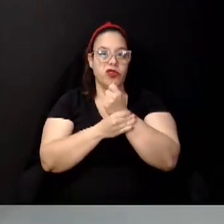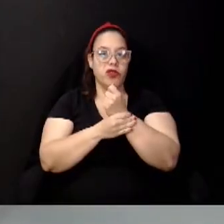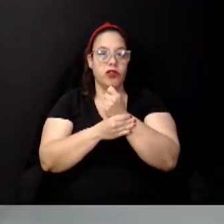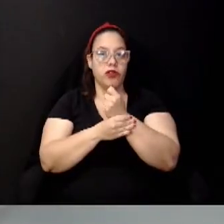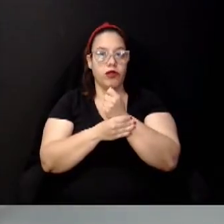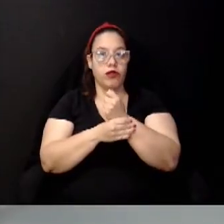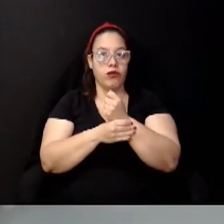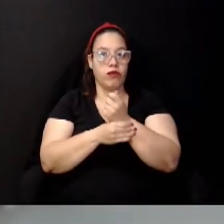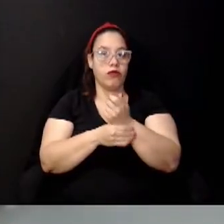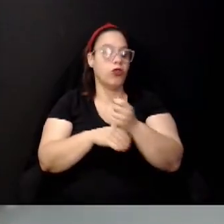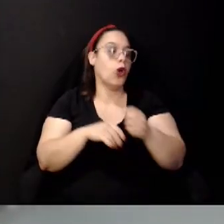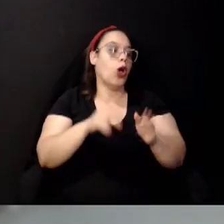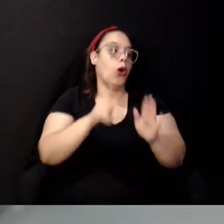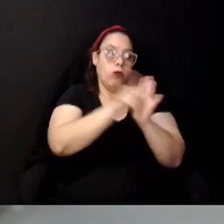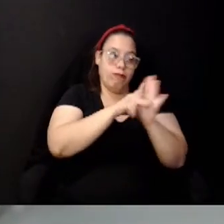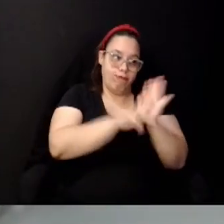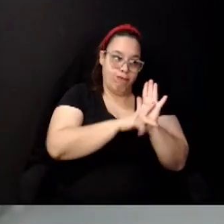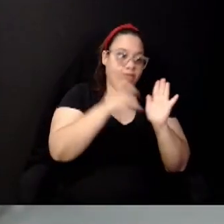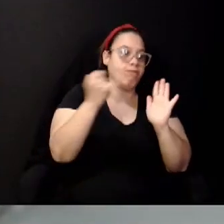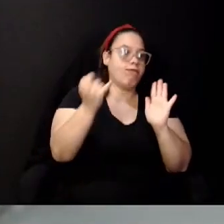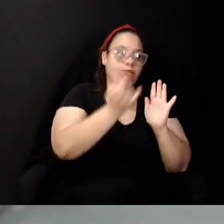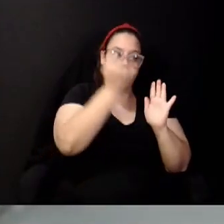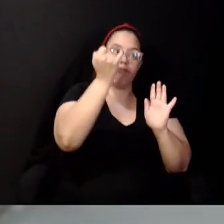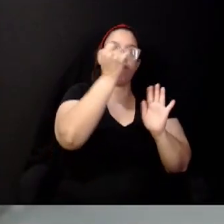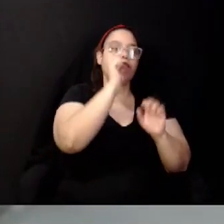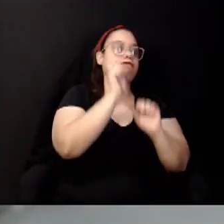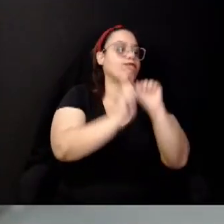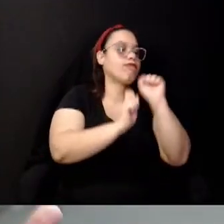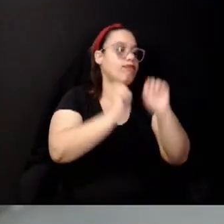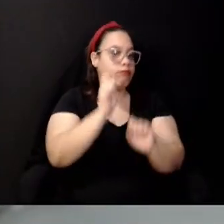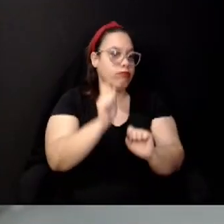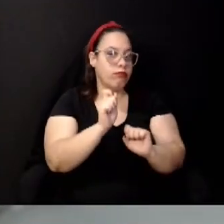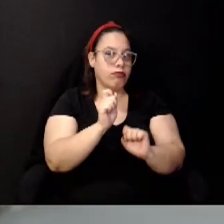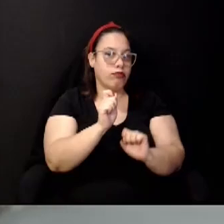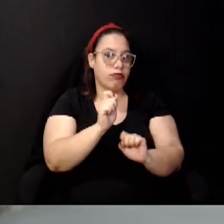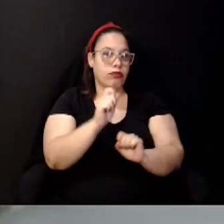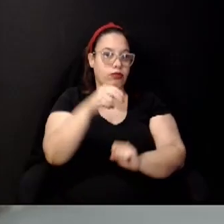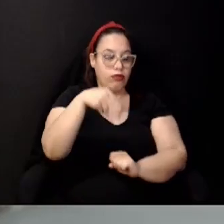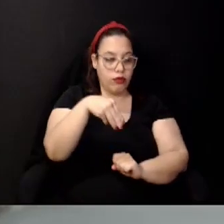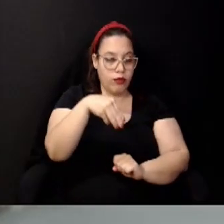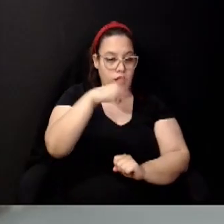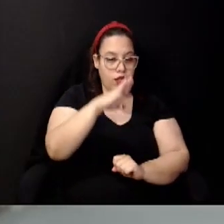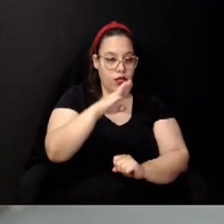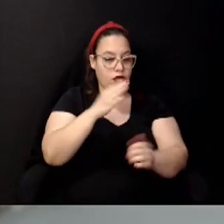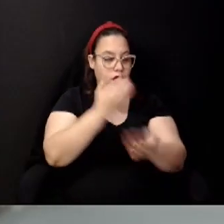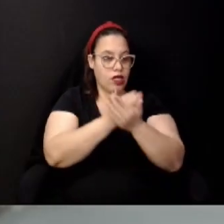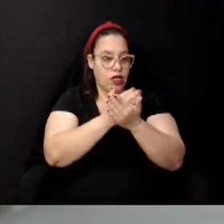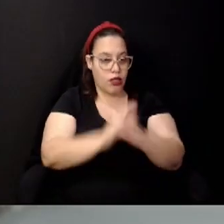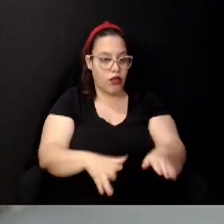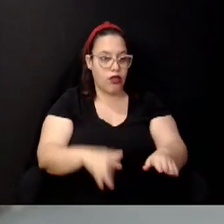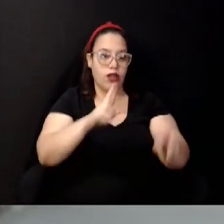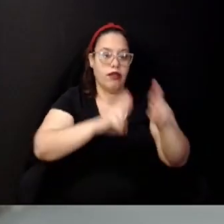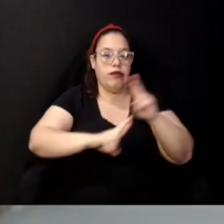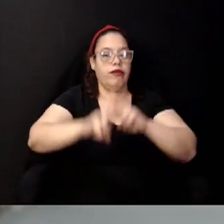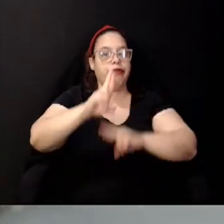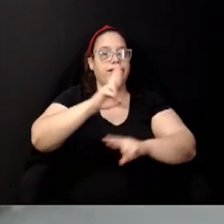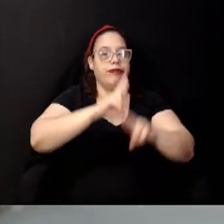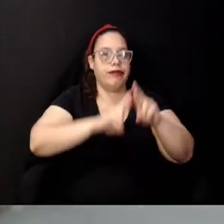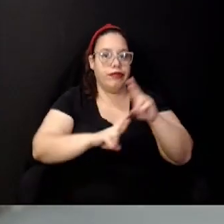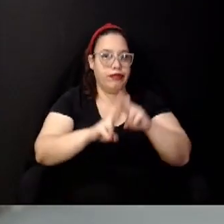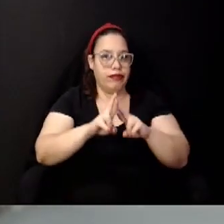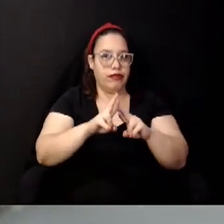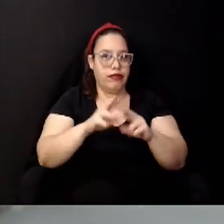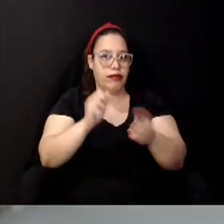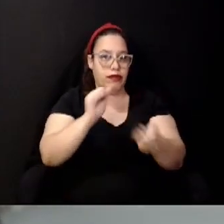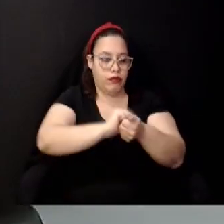extrema importância, visto que a ANB suspendeu toda e qualquer fiscalização de qualidade dos combustíveis